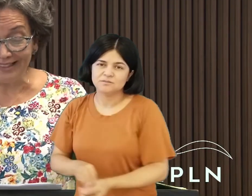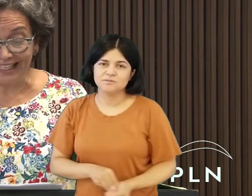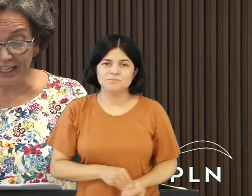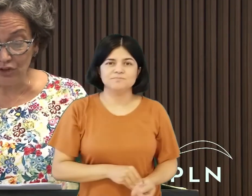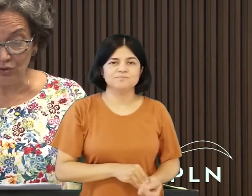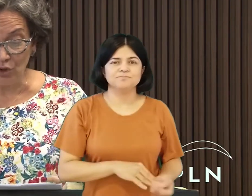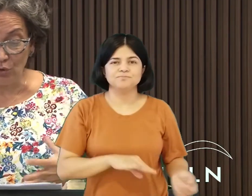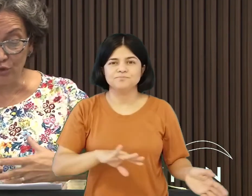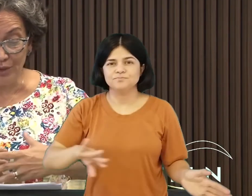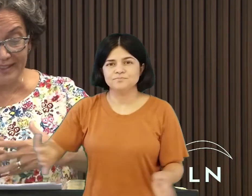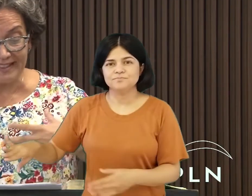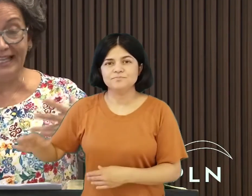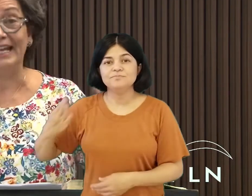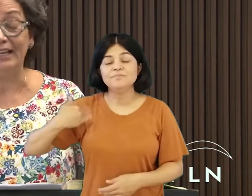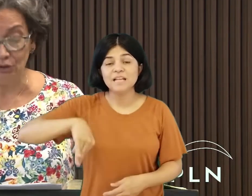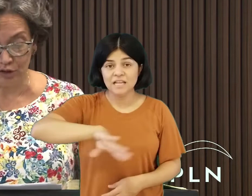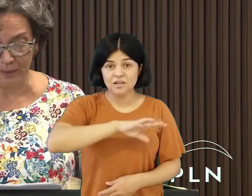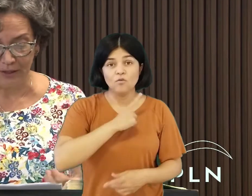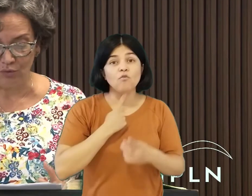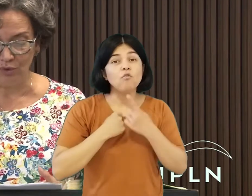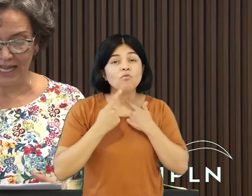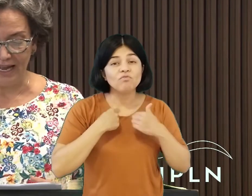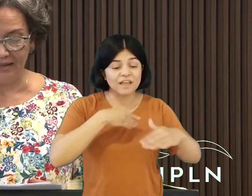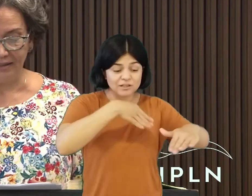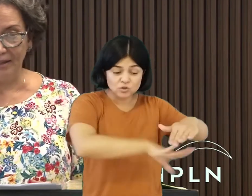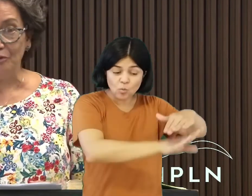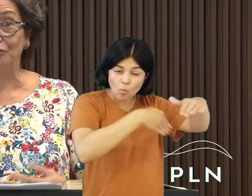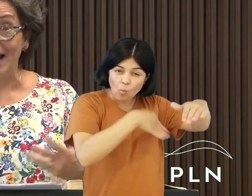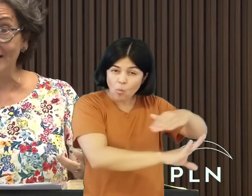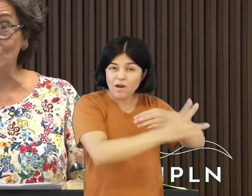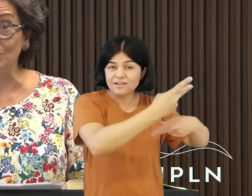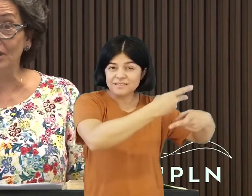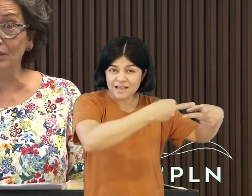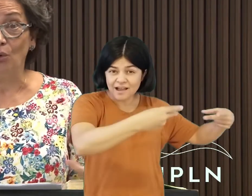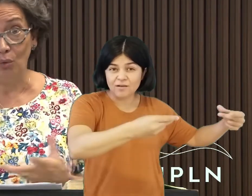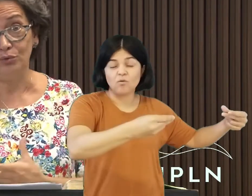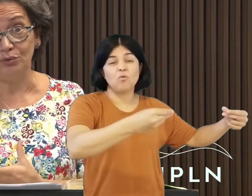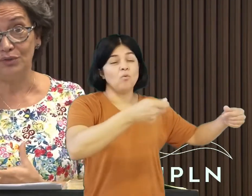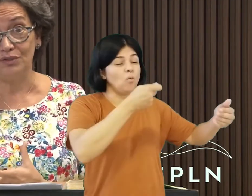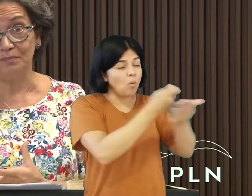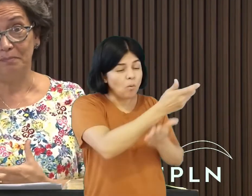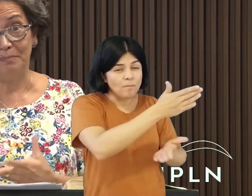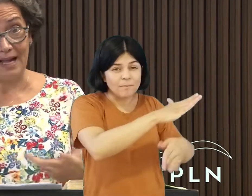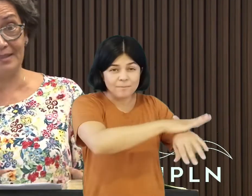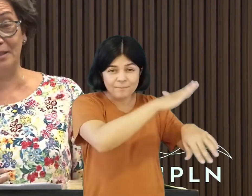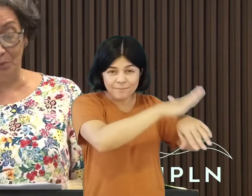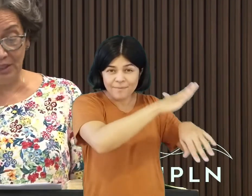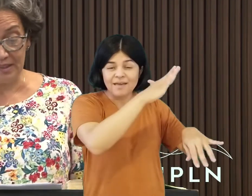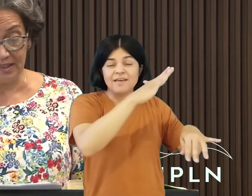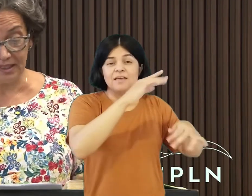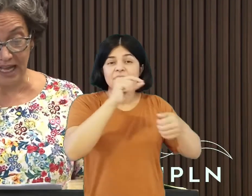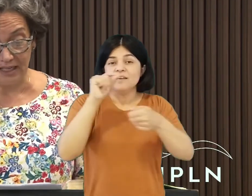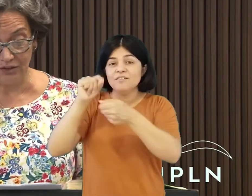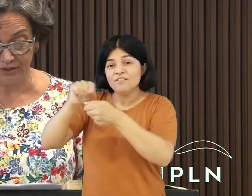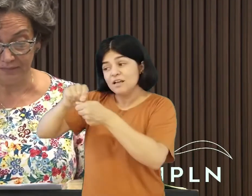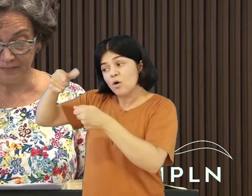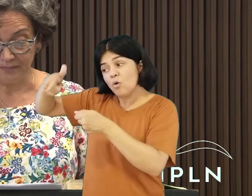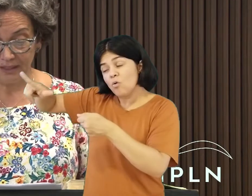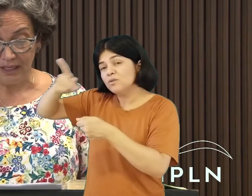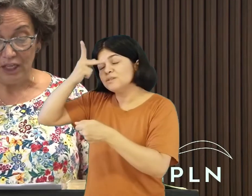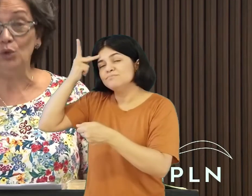Nosso desejo de construir celeiros para acumular faz com que outros passem por